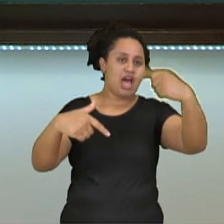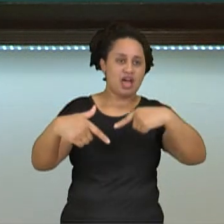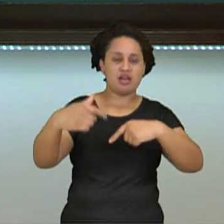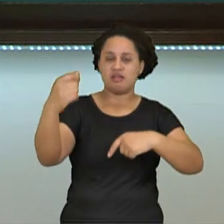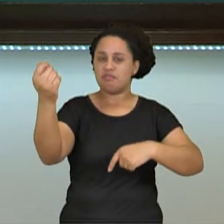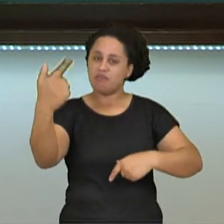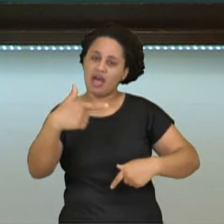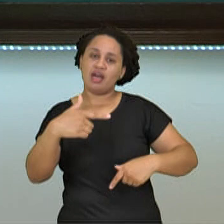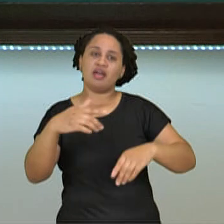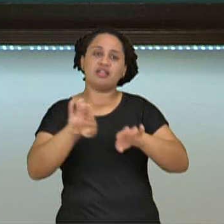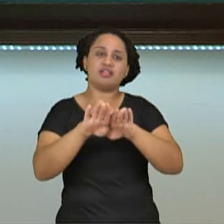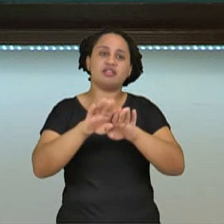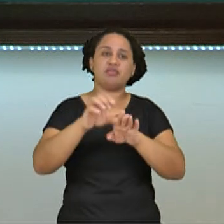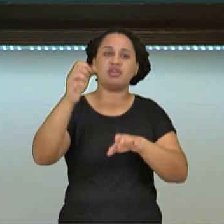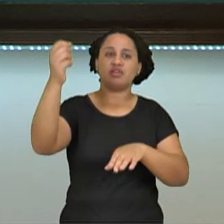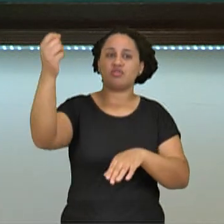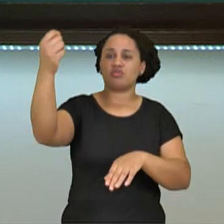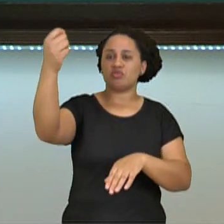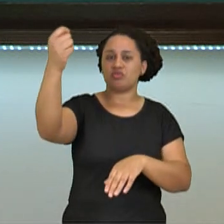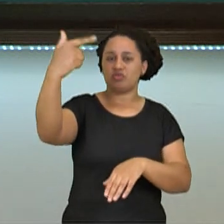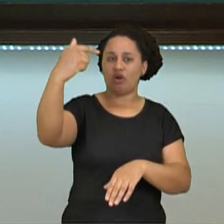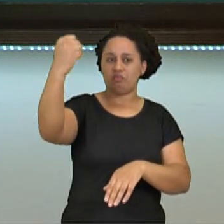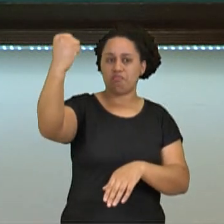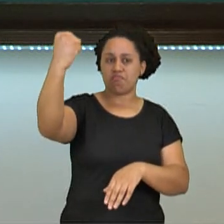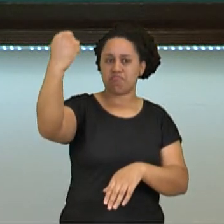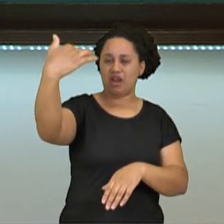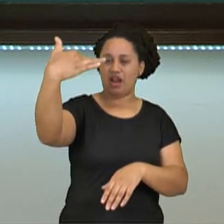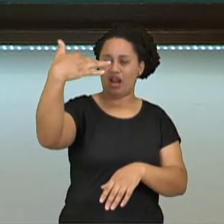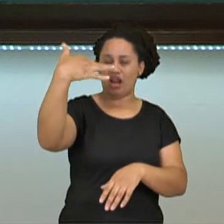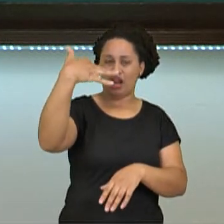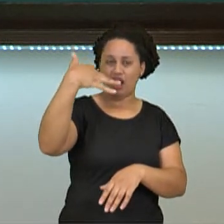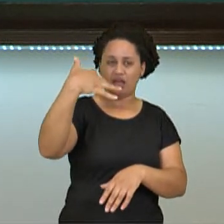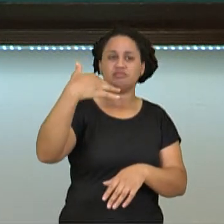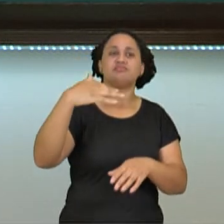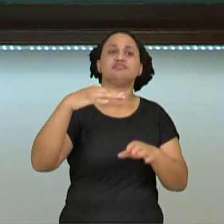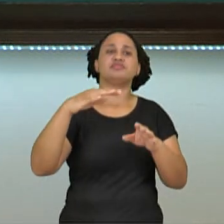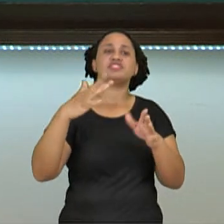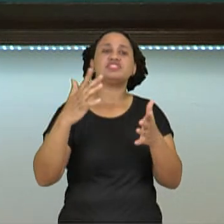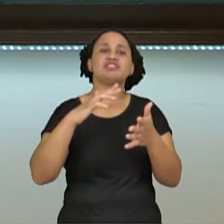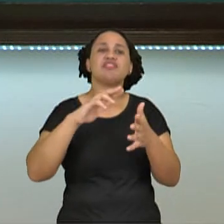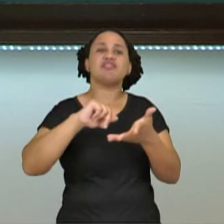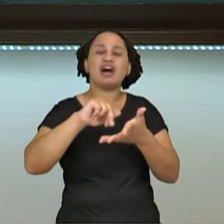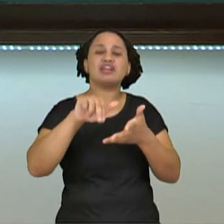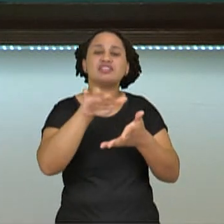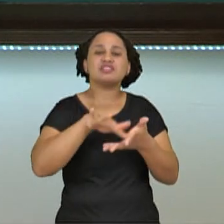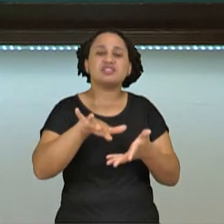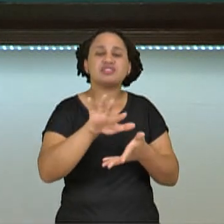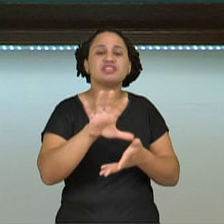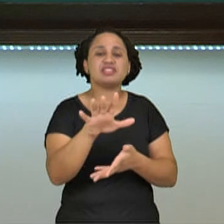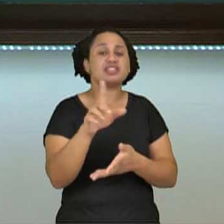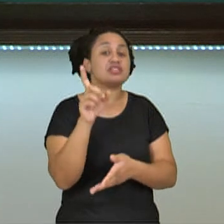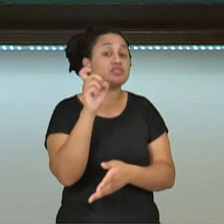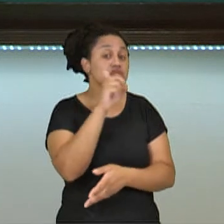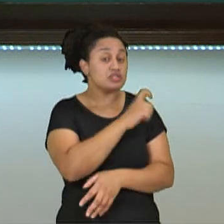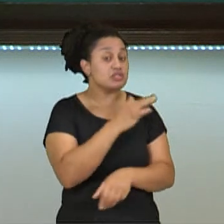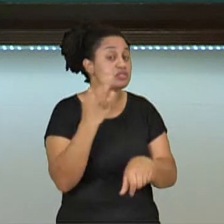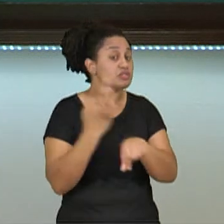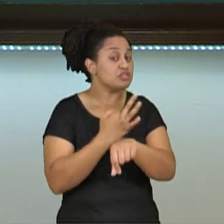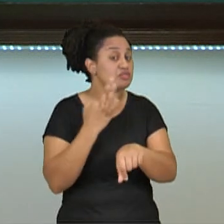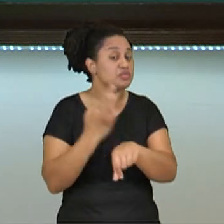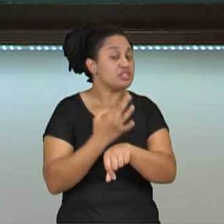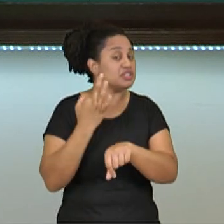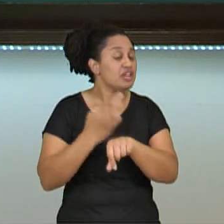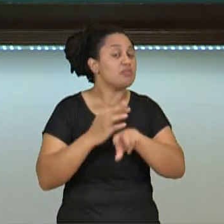raios ultravioletas. Então, graças a essas condições adversas, difíceis de aguentar,